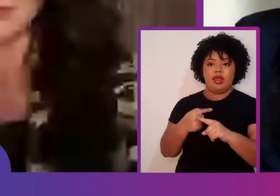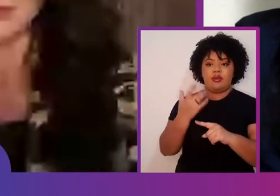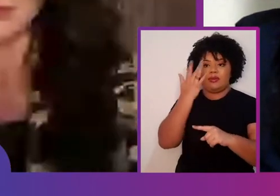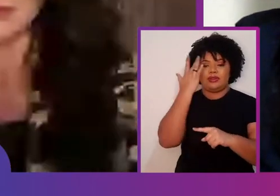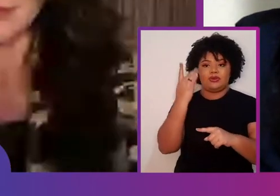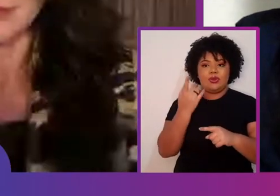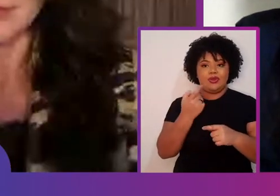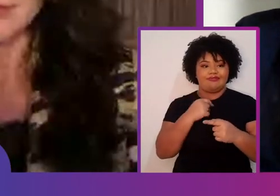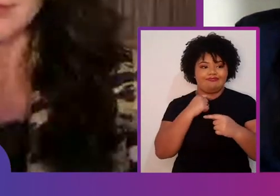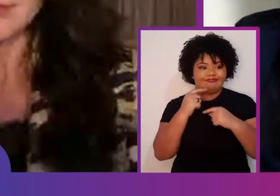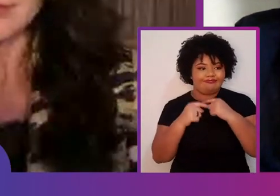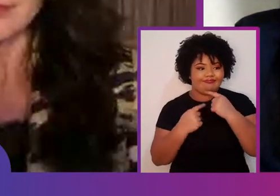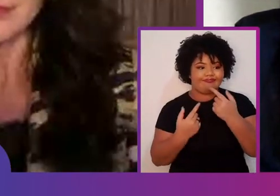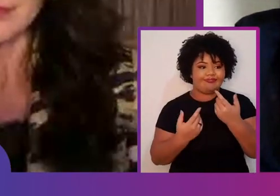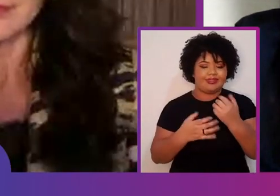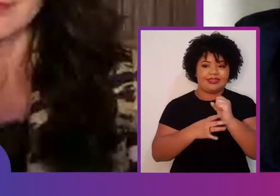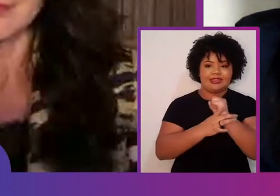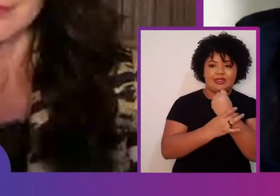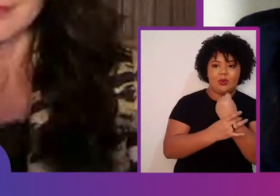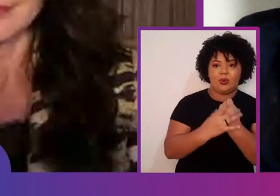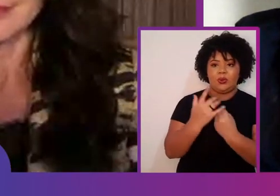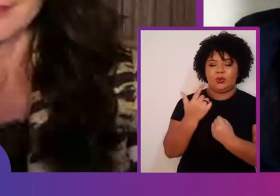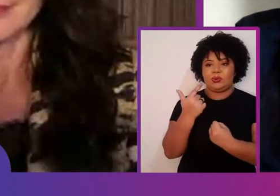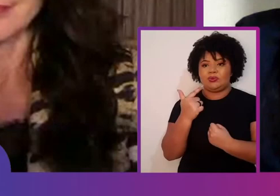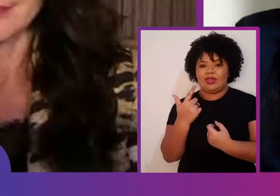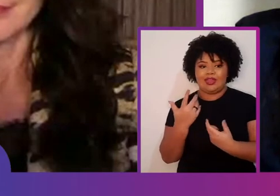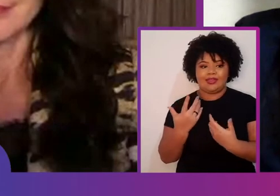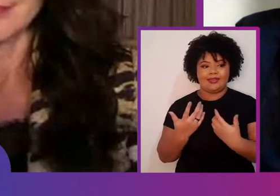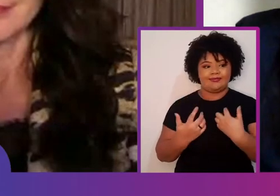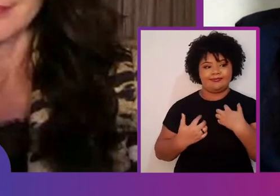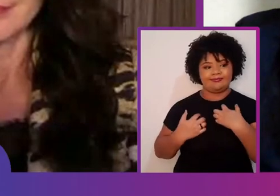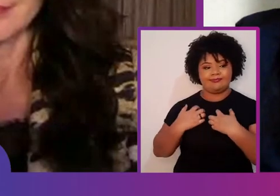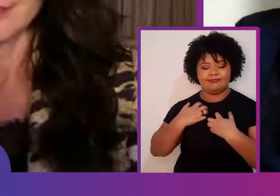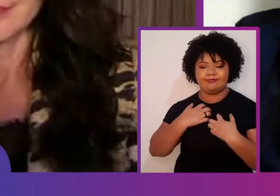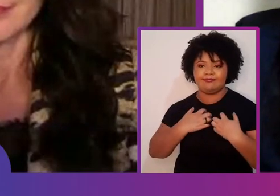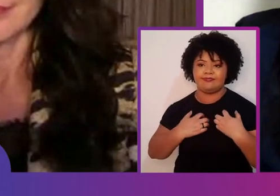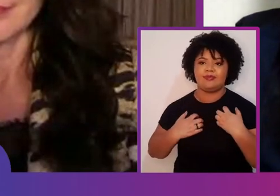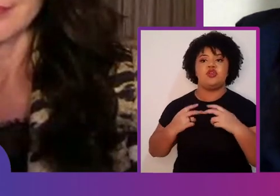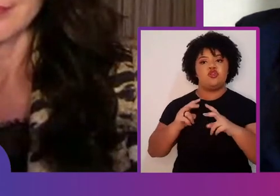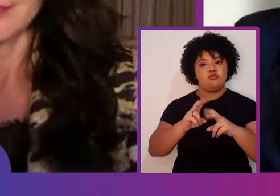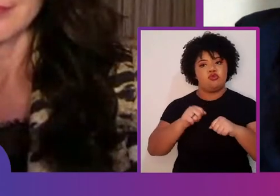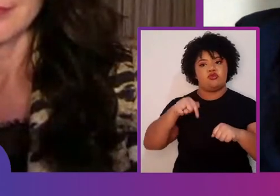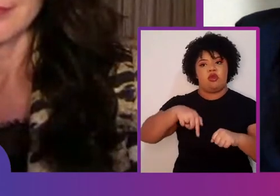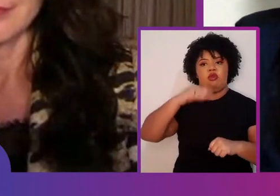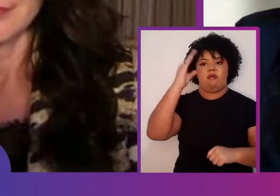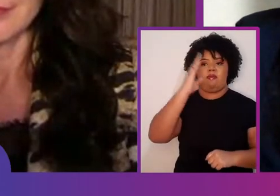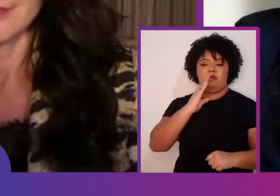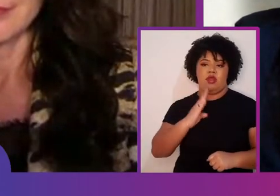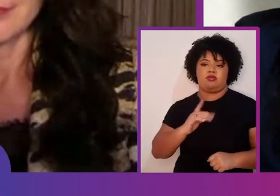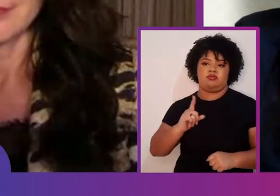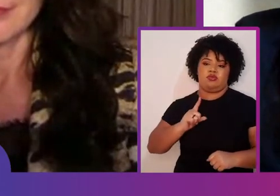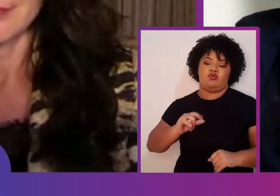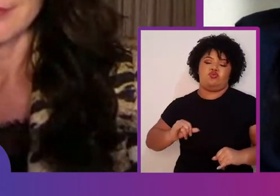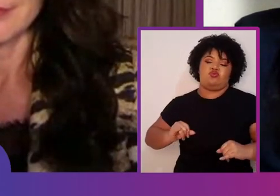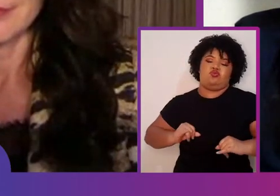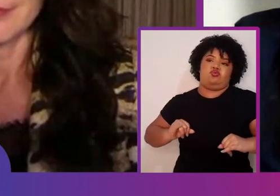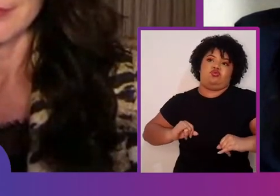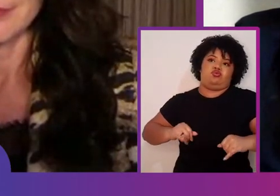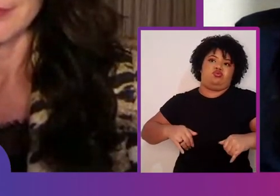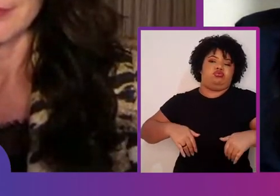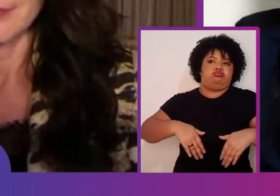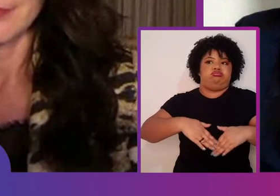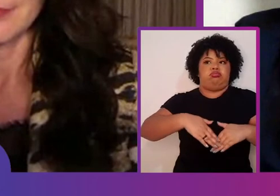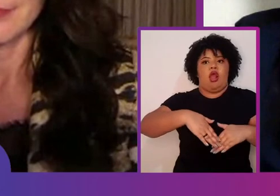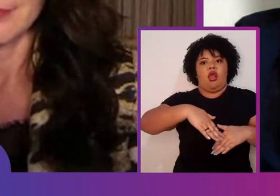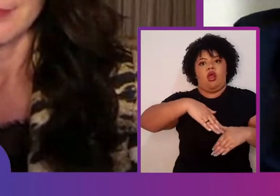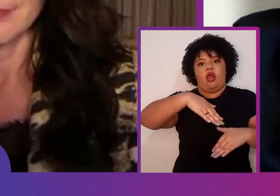fatores muito importantes, e essa é a grande causa para que o Brasil sofra tanto, né? Que a gente tenha índices tão assustadores de